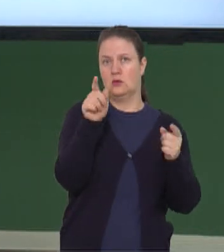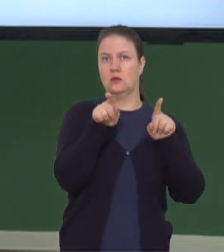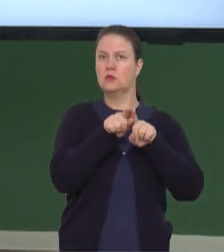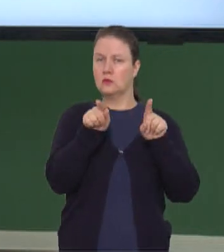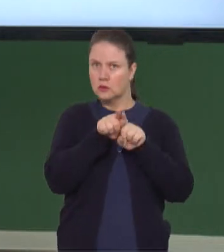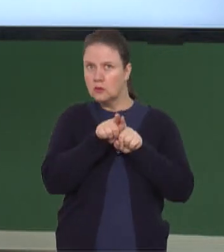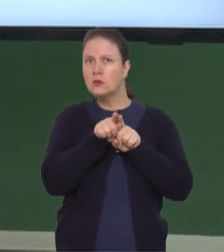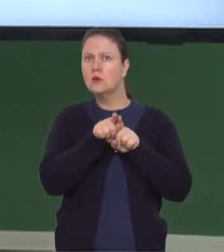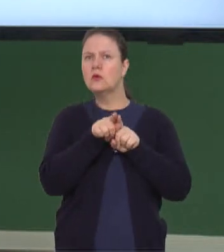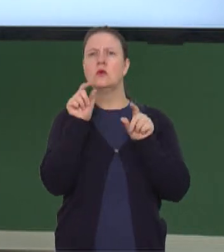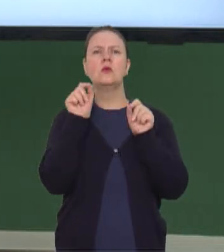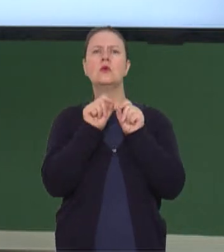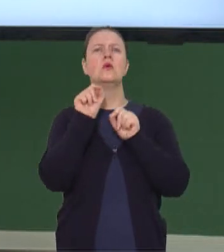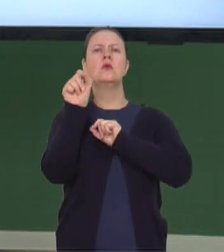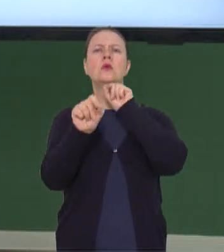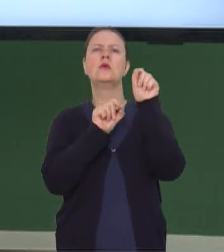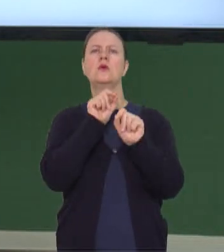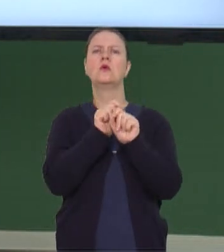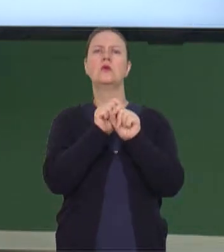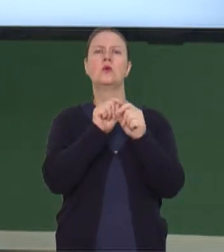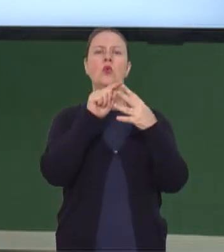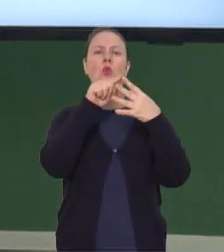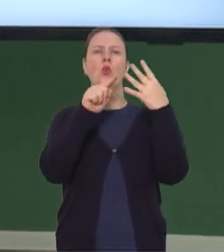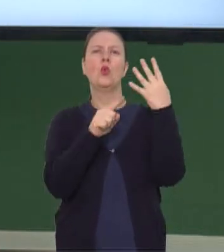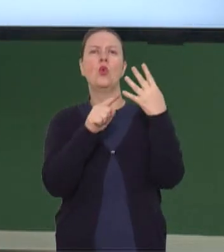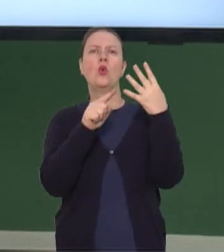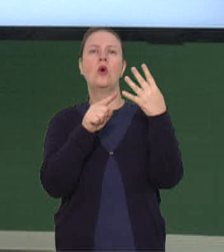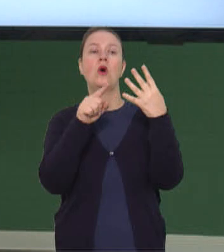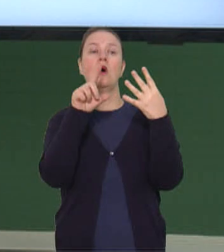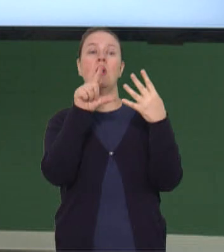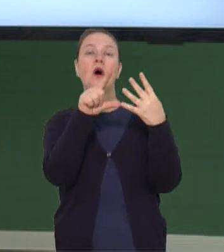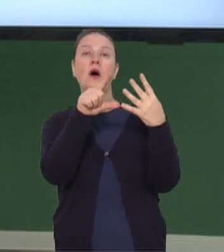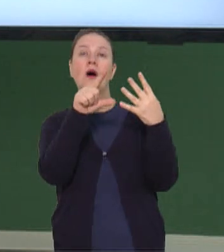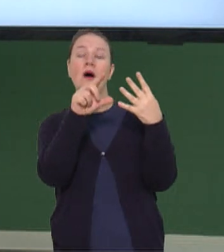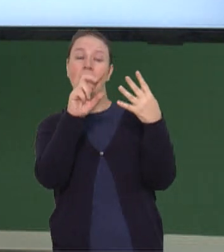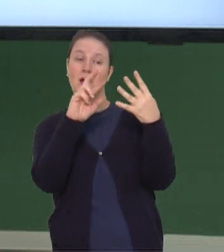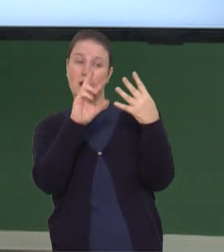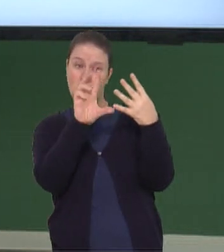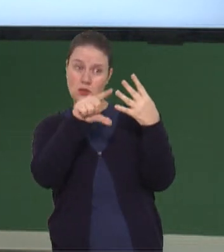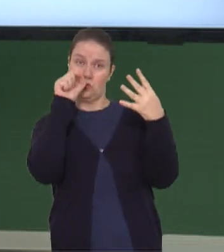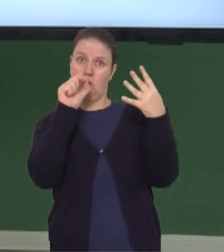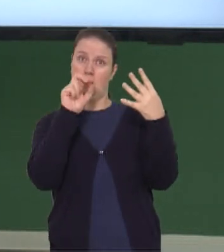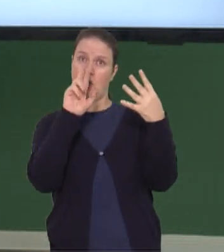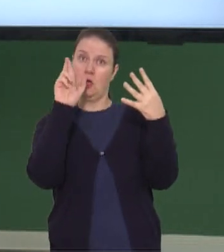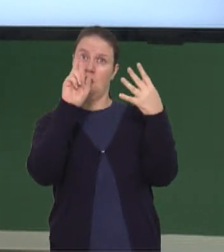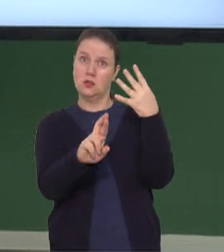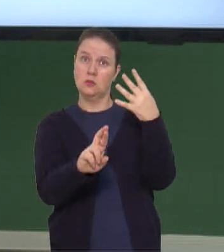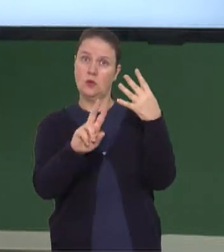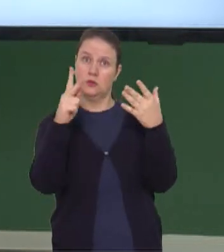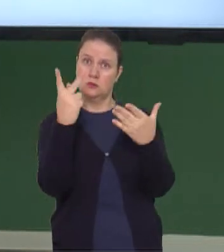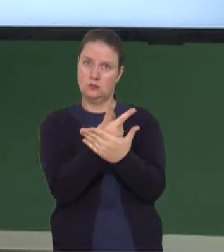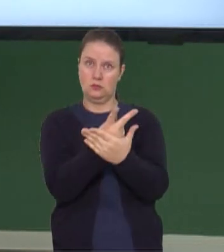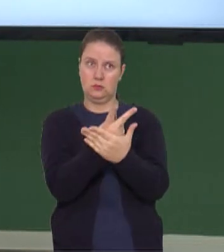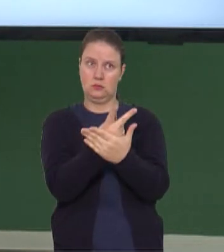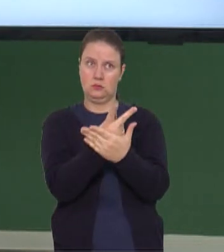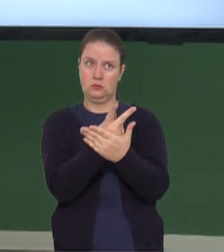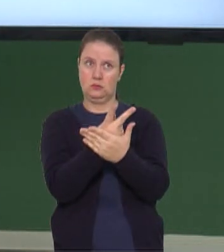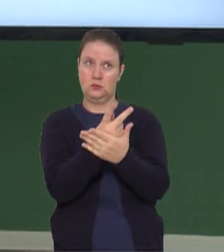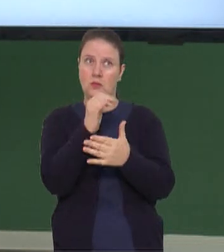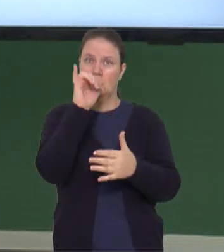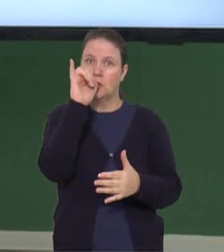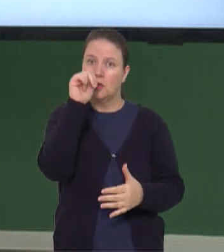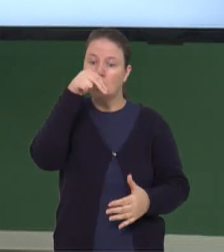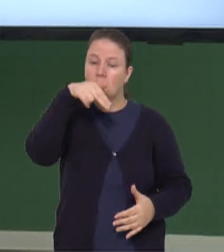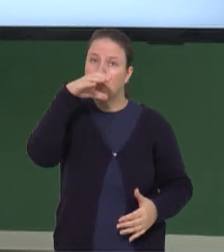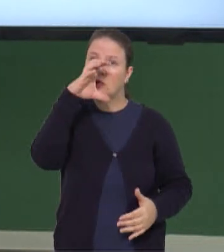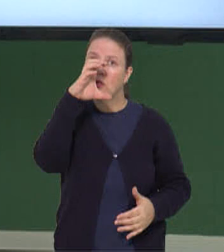também, escolher uma das alternativas, mas você vai buscar a incorreta. Por isso que eu coloquei aqui em letra maiúscula, para você frisar bem.